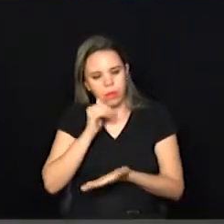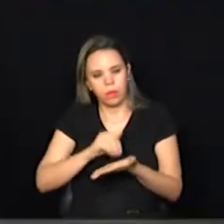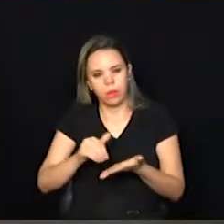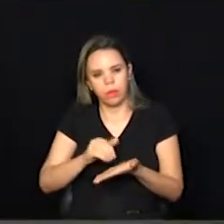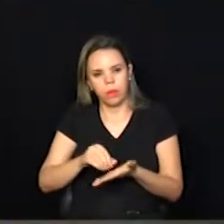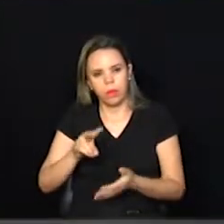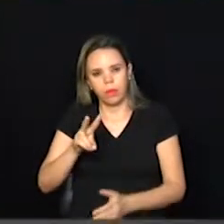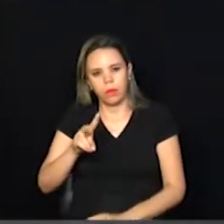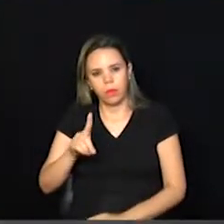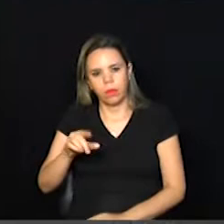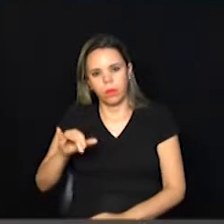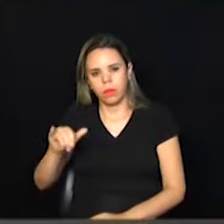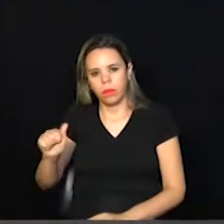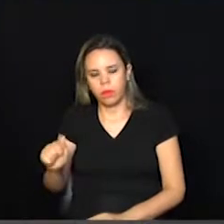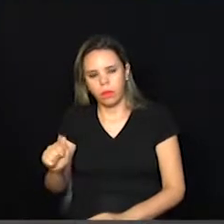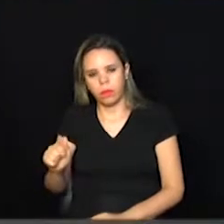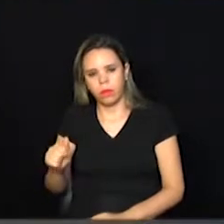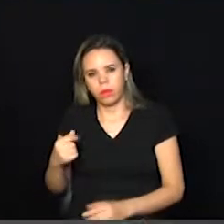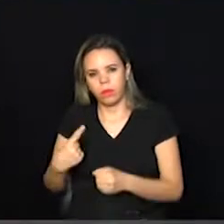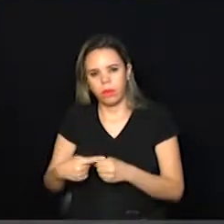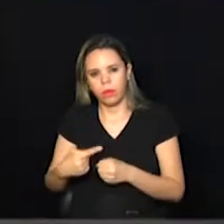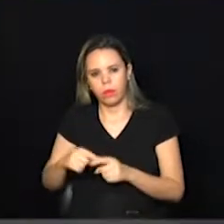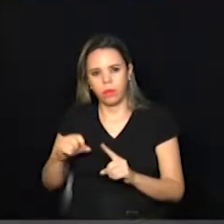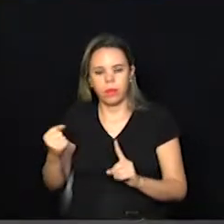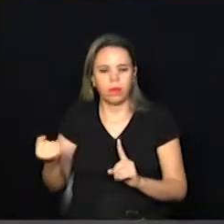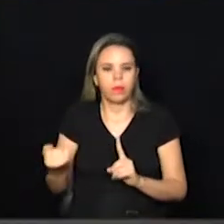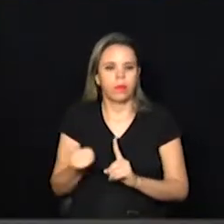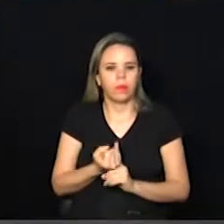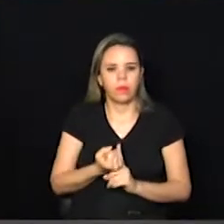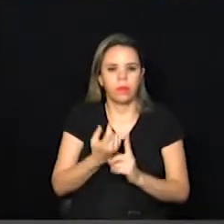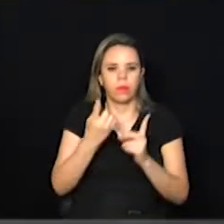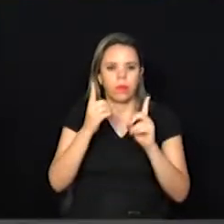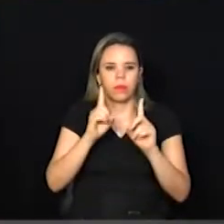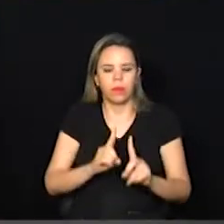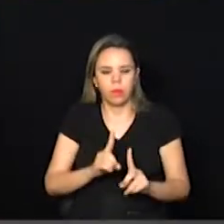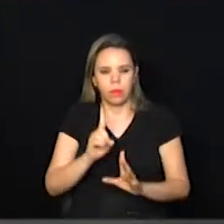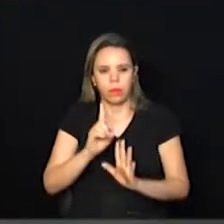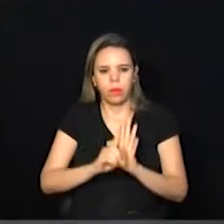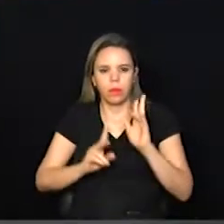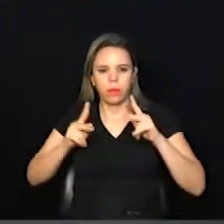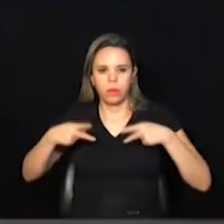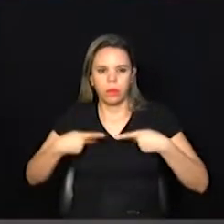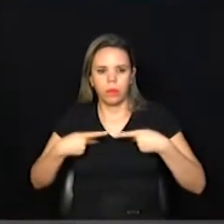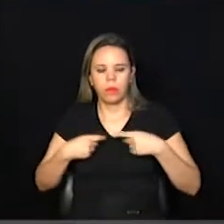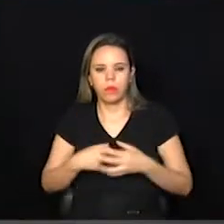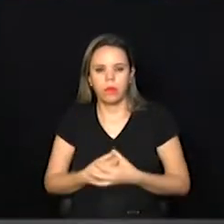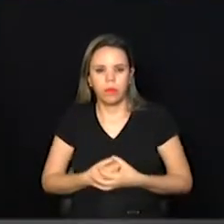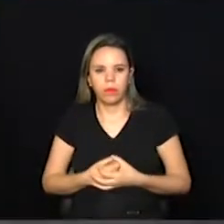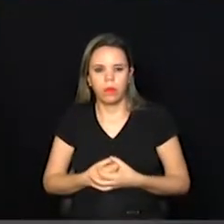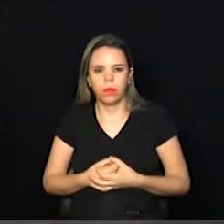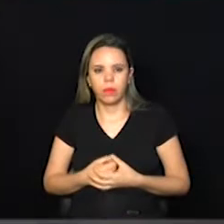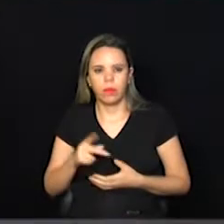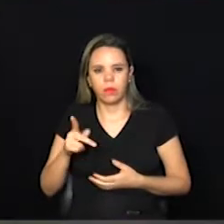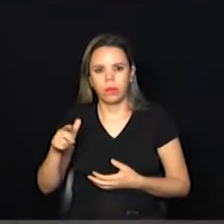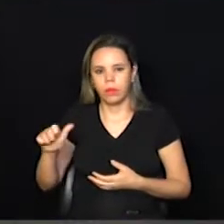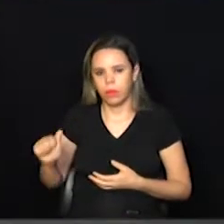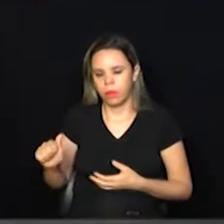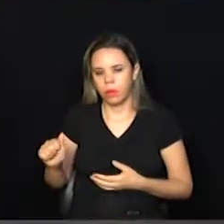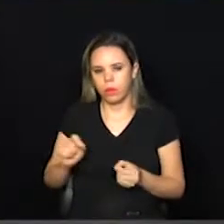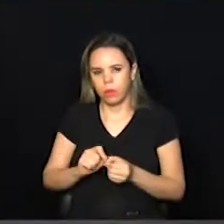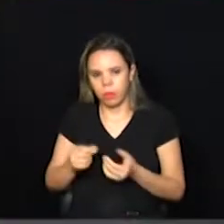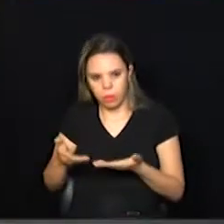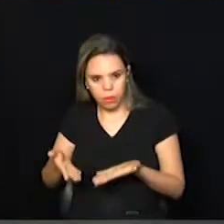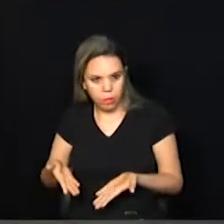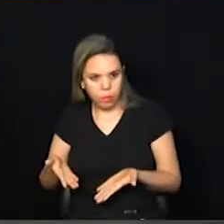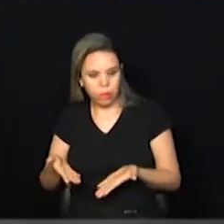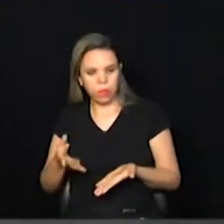Vandecleia, secretária municipal de assistência social, pessoas com deficiência e direitos humanos, a Paula, que fez aqui